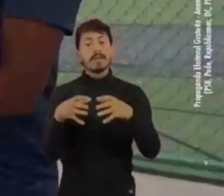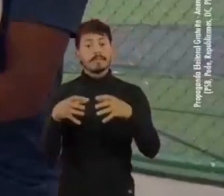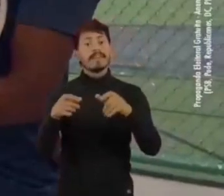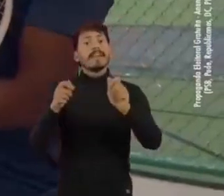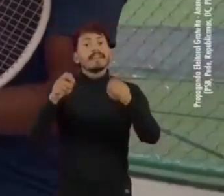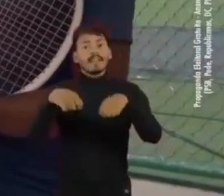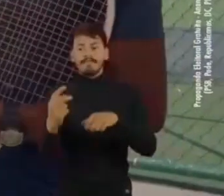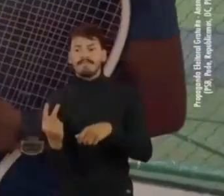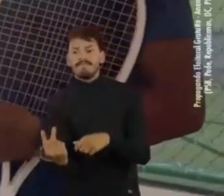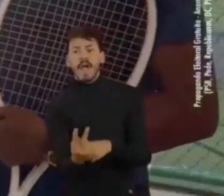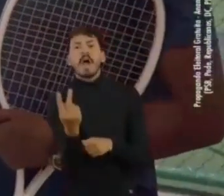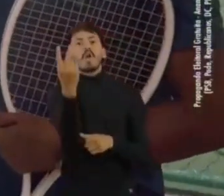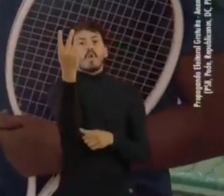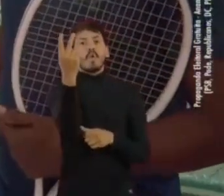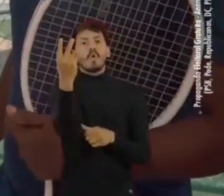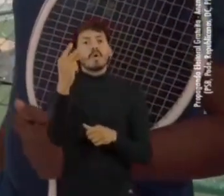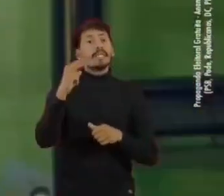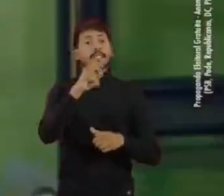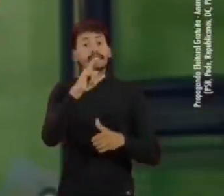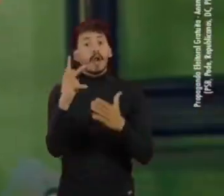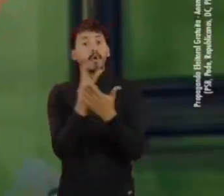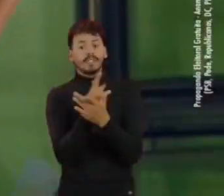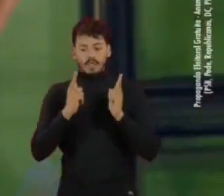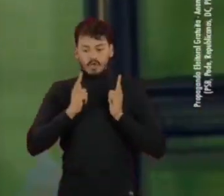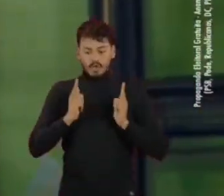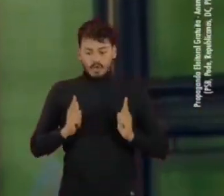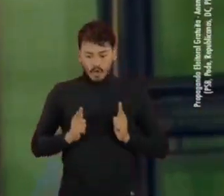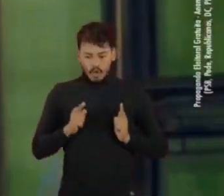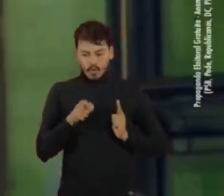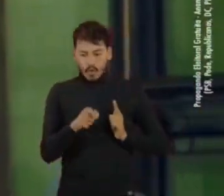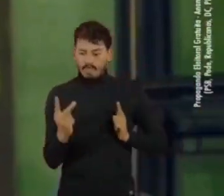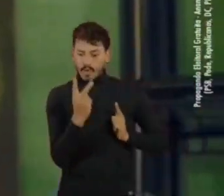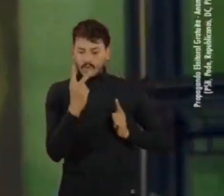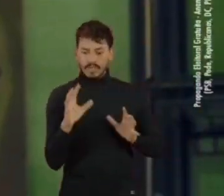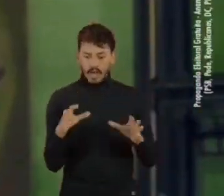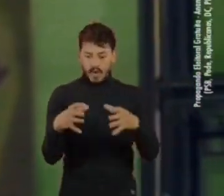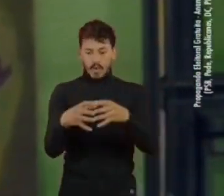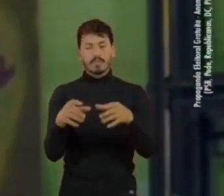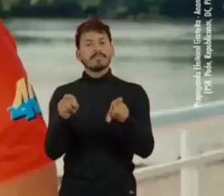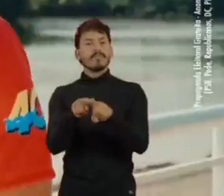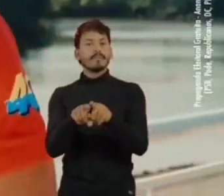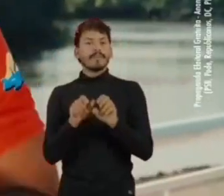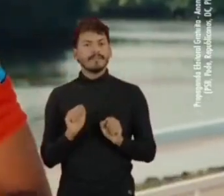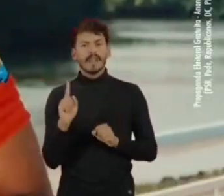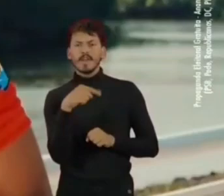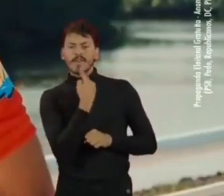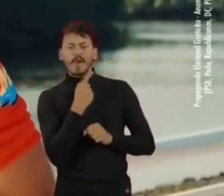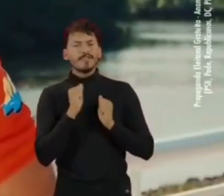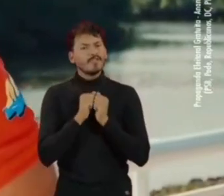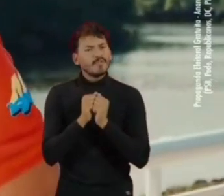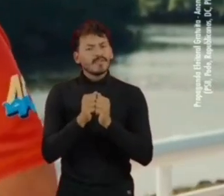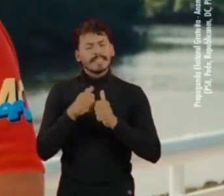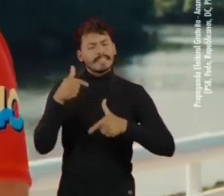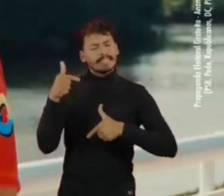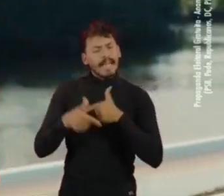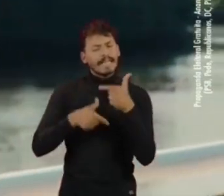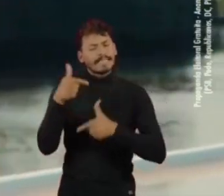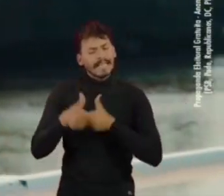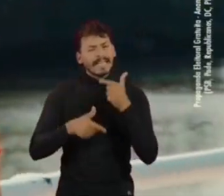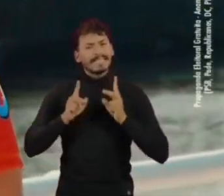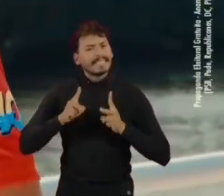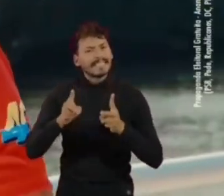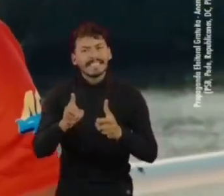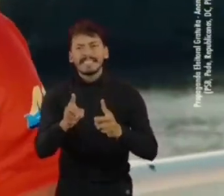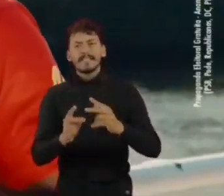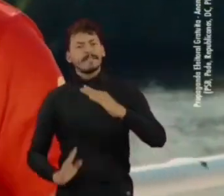se torna valorizada quando o seu gestor, ele valoriza toda a equipe. E vamos juntos, trabalhando